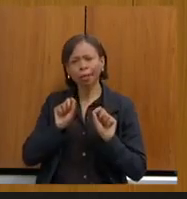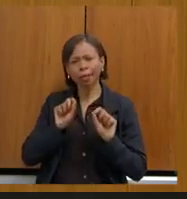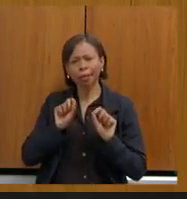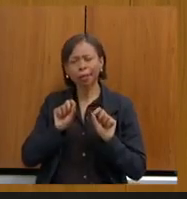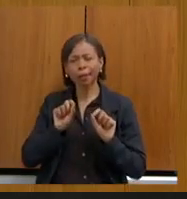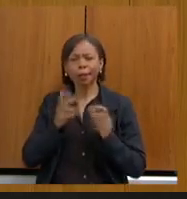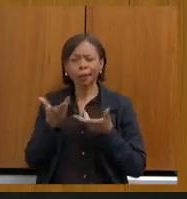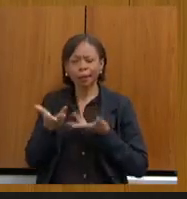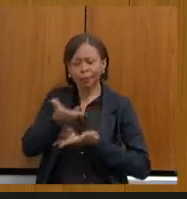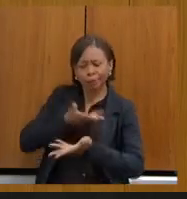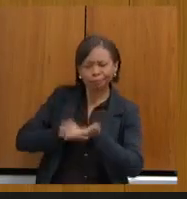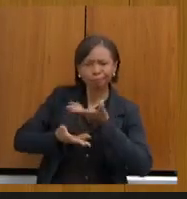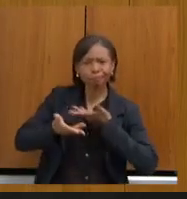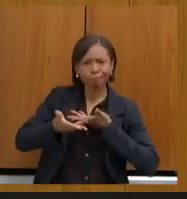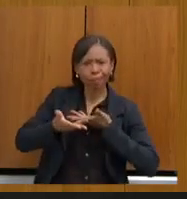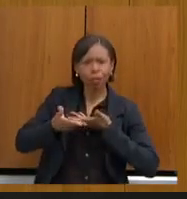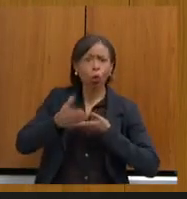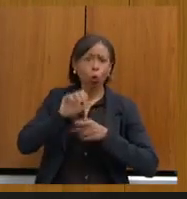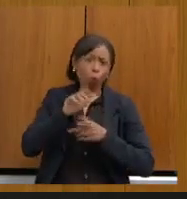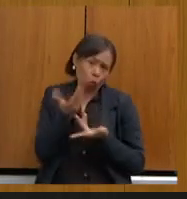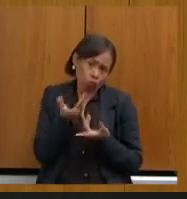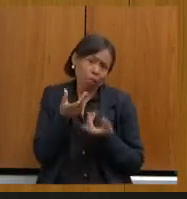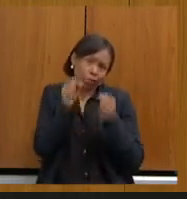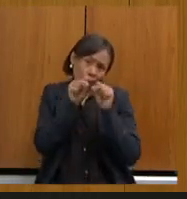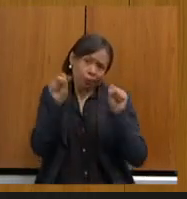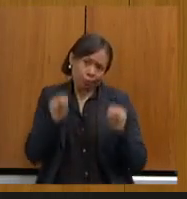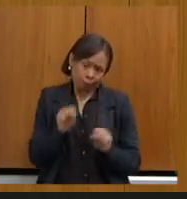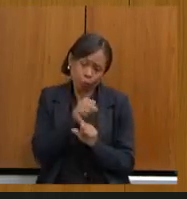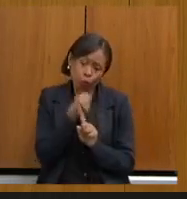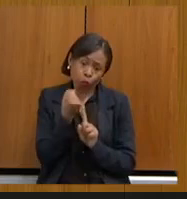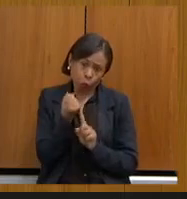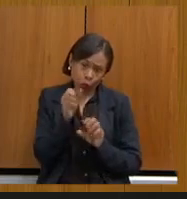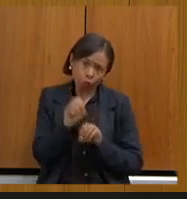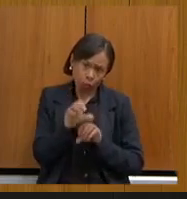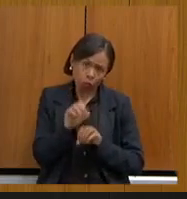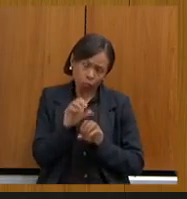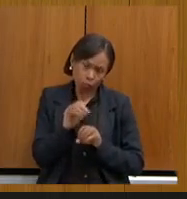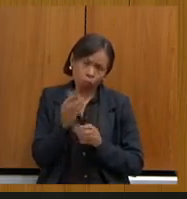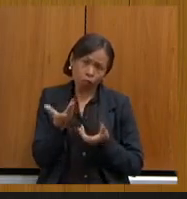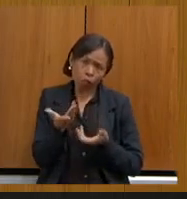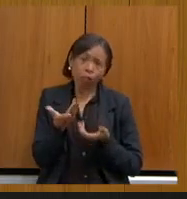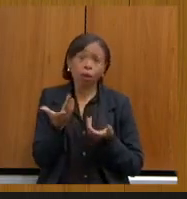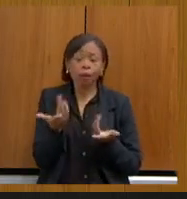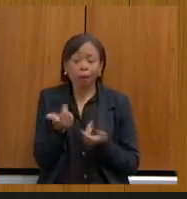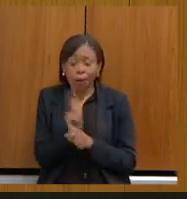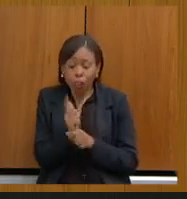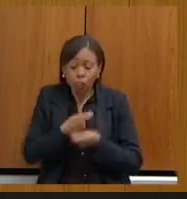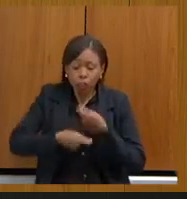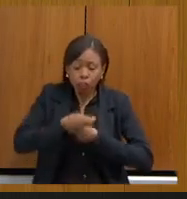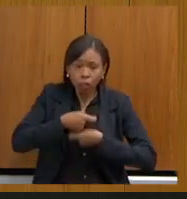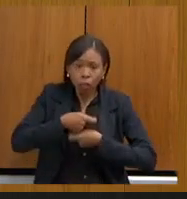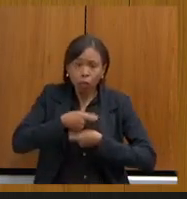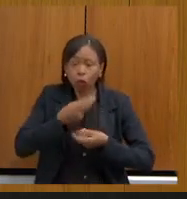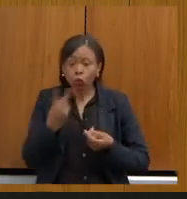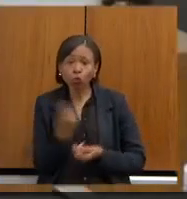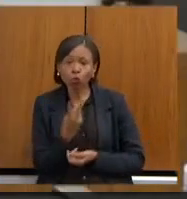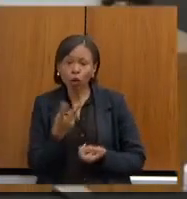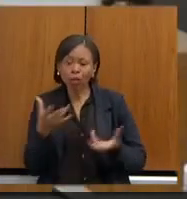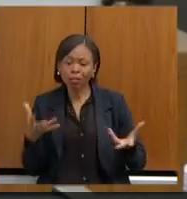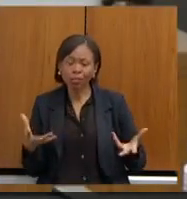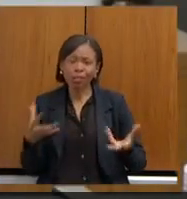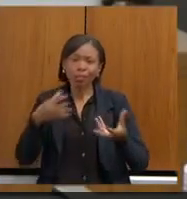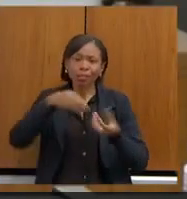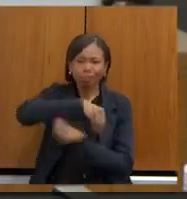sistema socioeducativo é a gente sabe a postura deixou de valorizar o agente socioeducativo uma prova disso Inclusive a